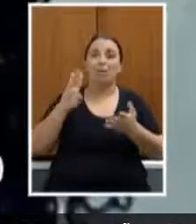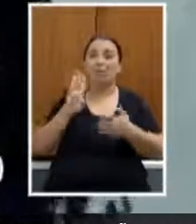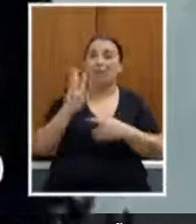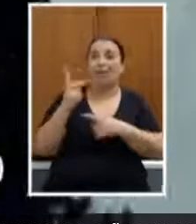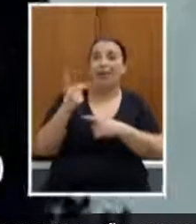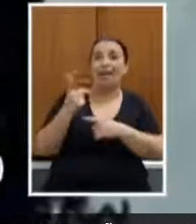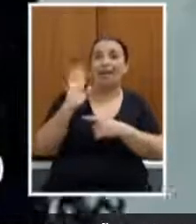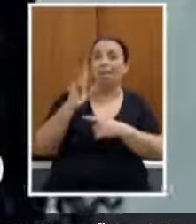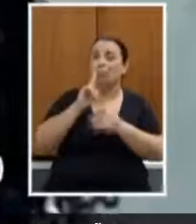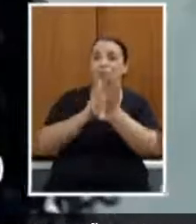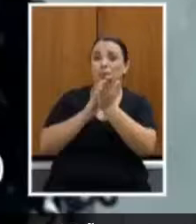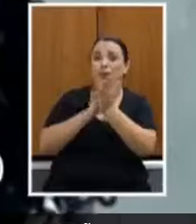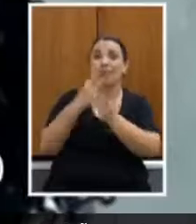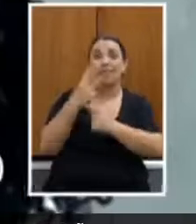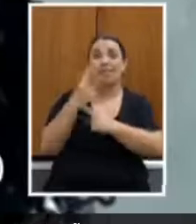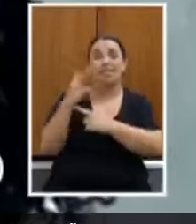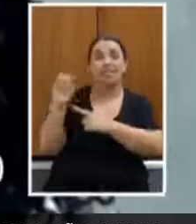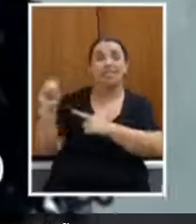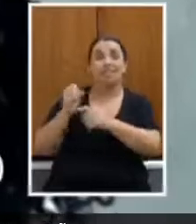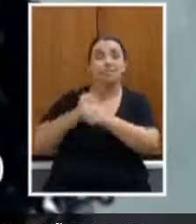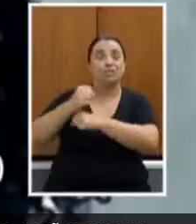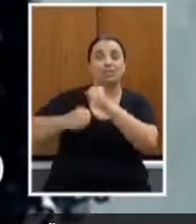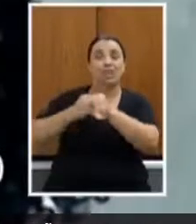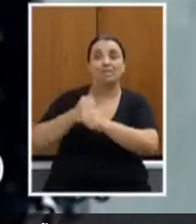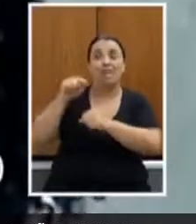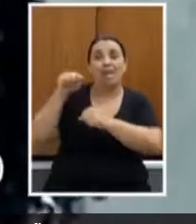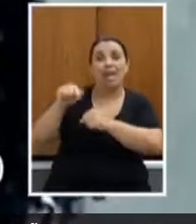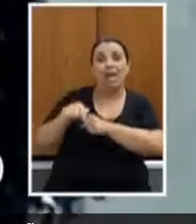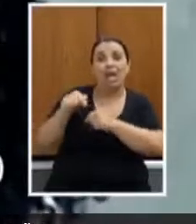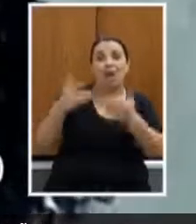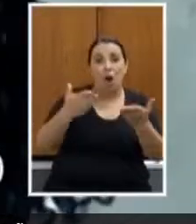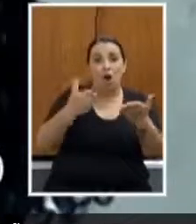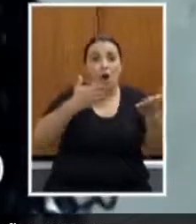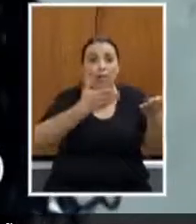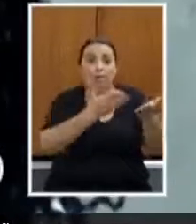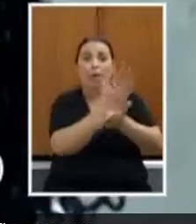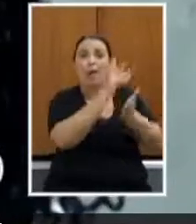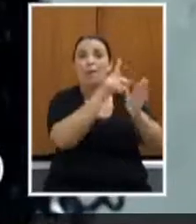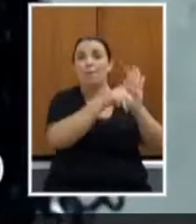presente melhor para esse Estado de Minas Gerais que é apresentar essa solução,